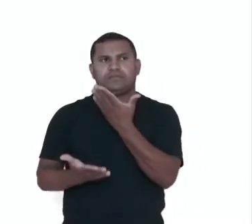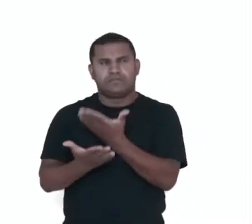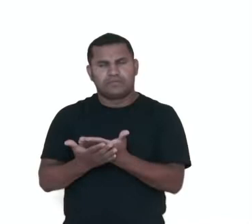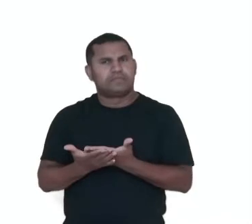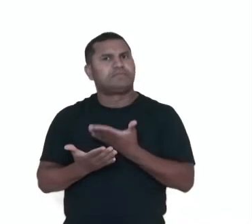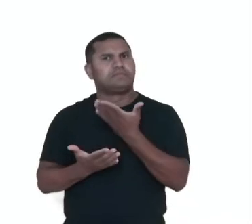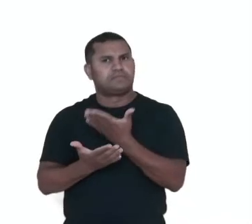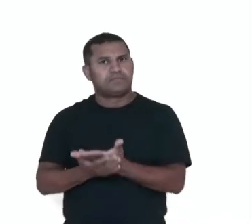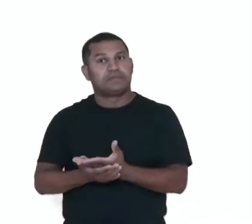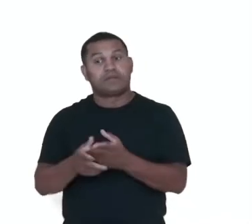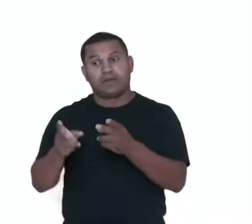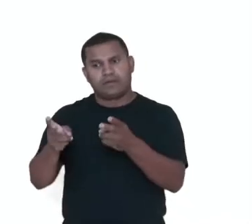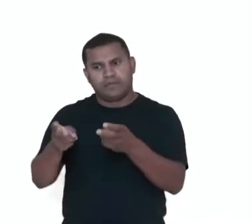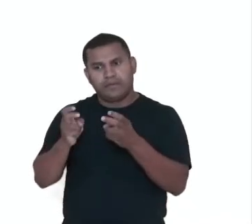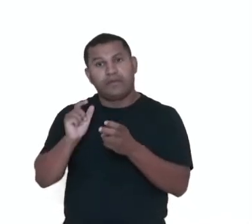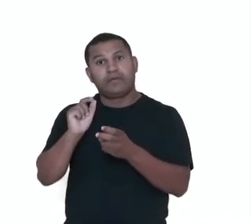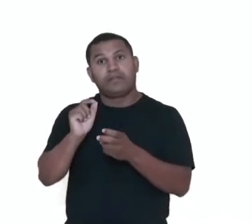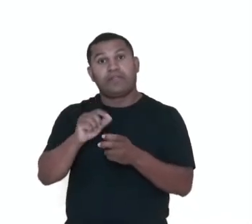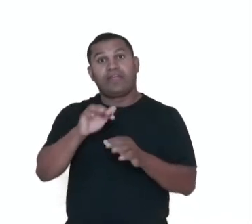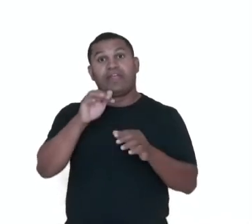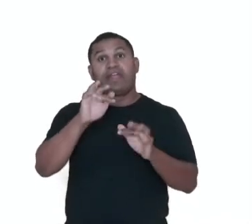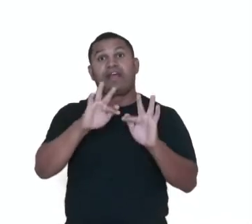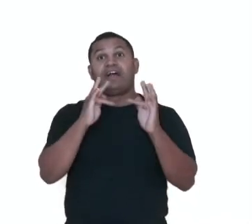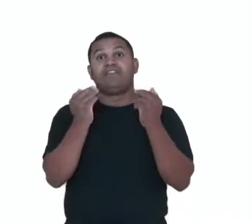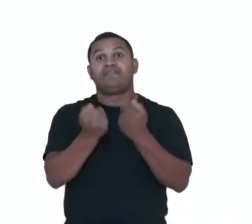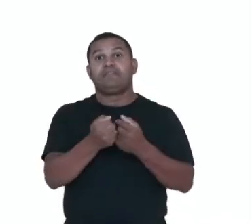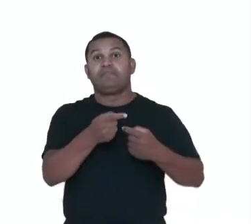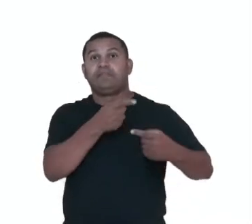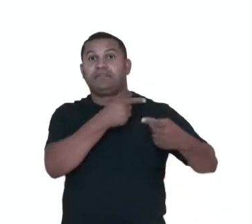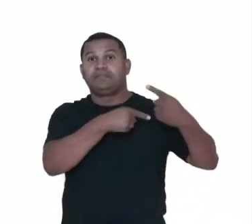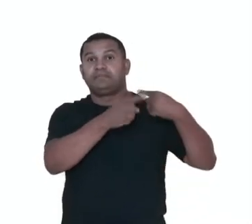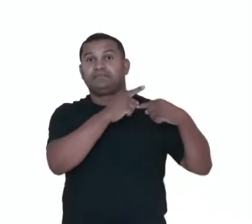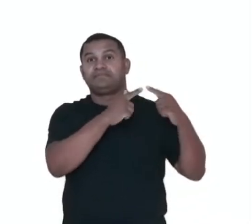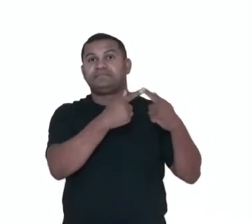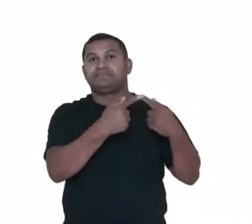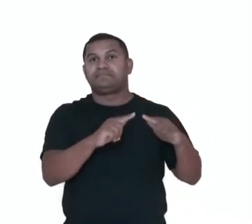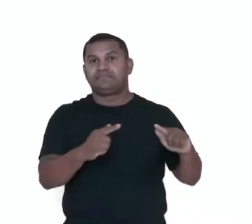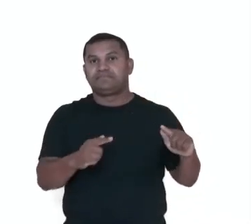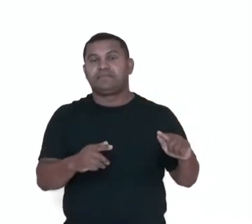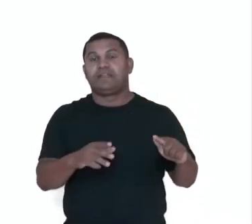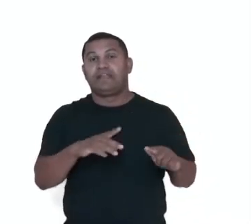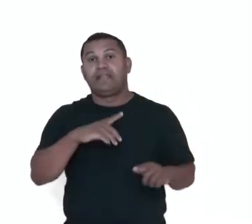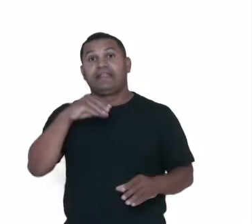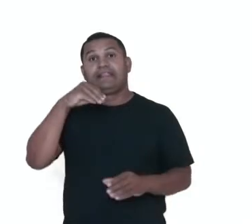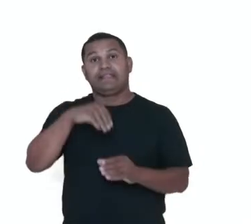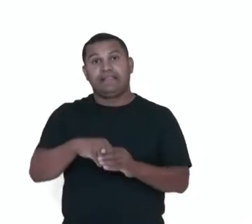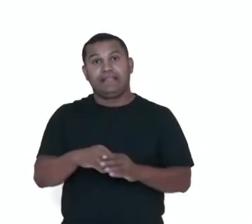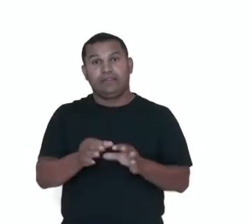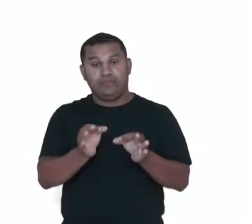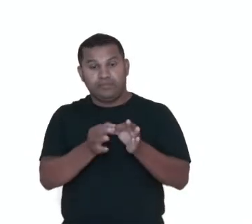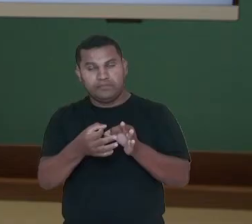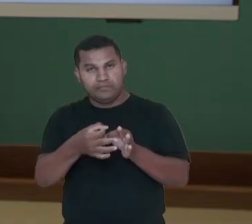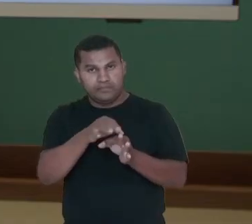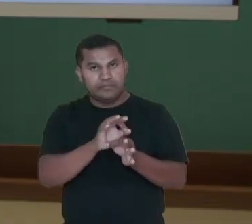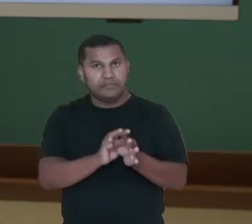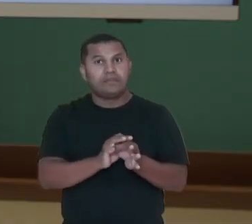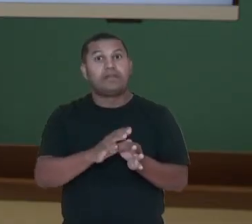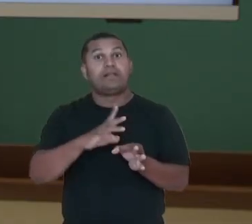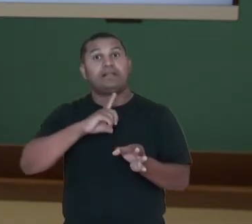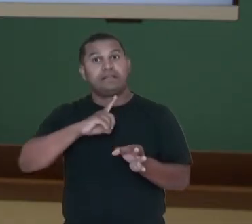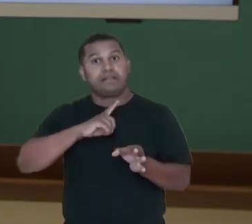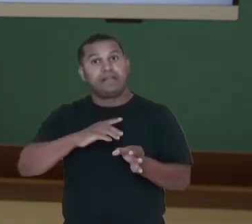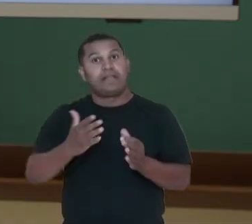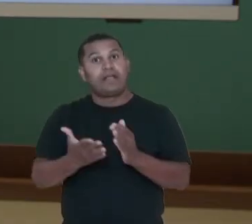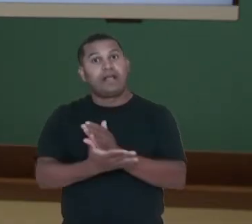predisposição genética associada ao baixo desempenho das moléculas que identificam o vírus. Então, nós temos no nosso corpo